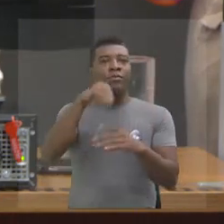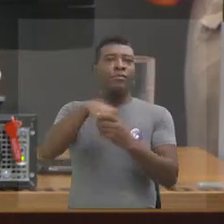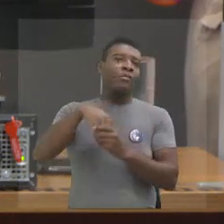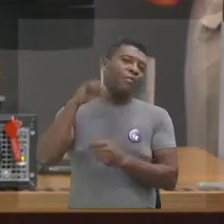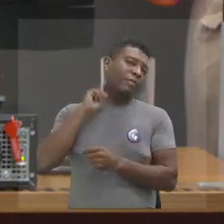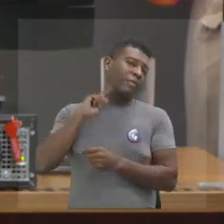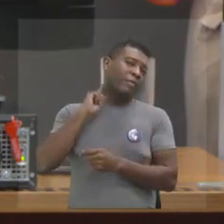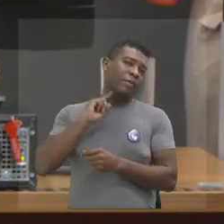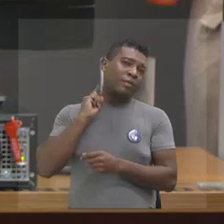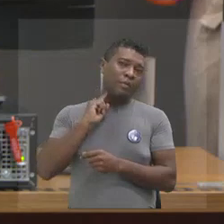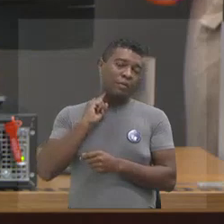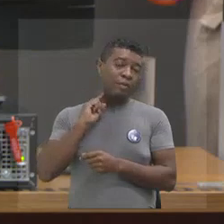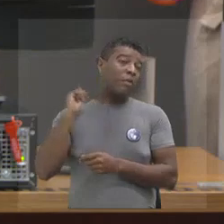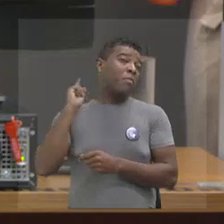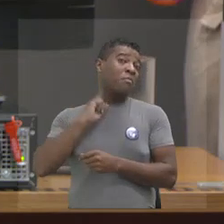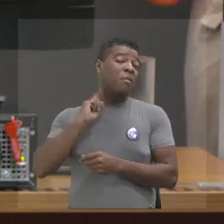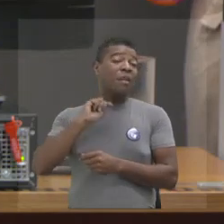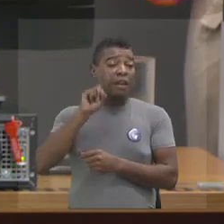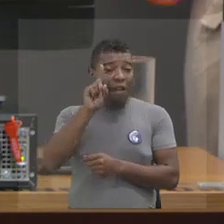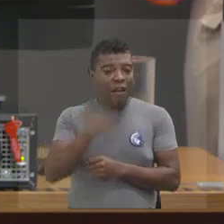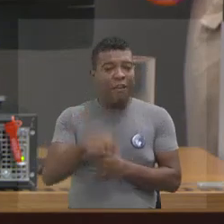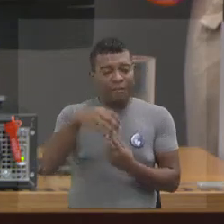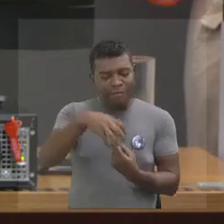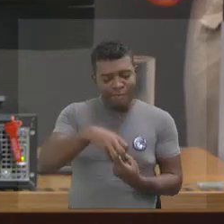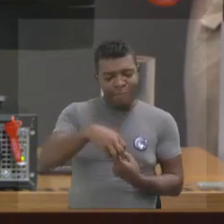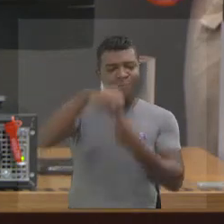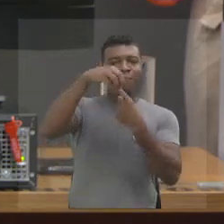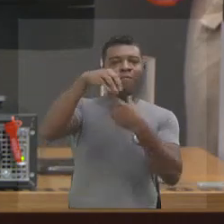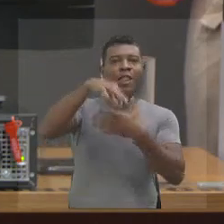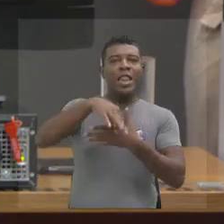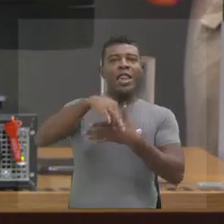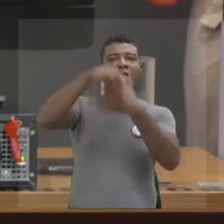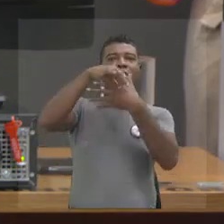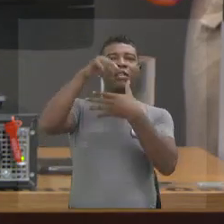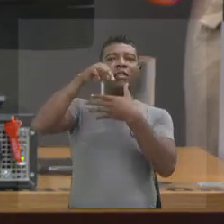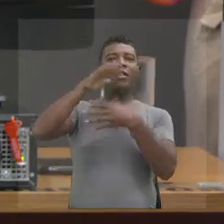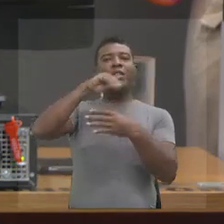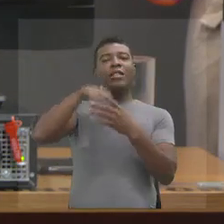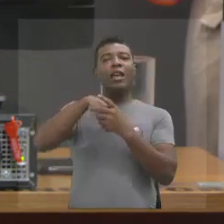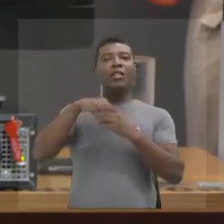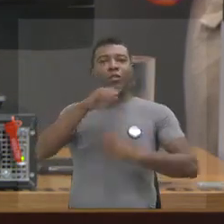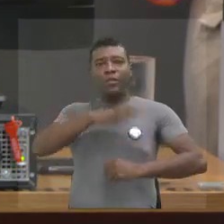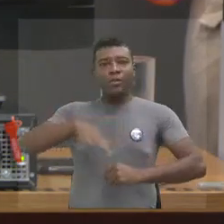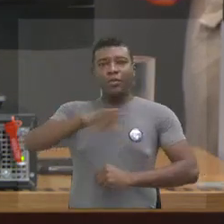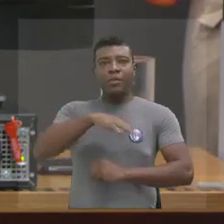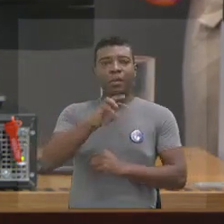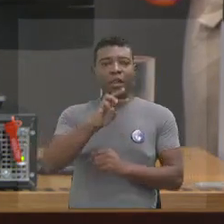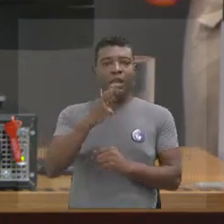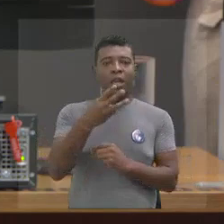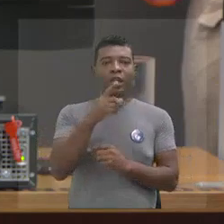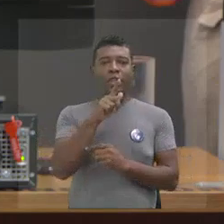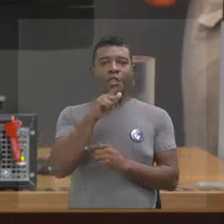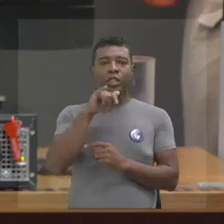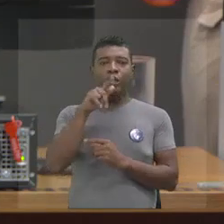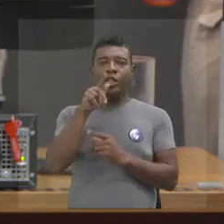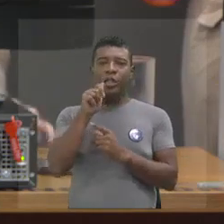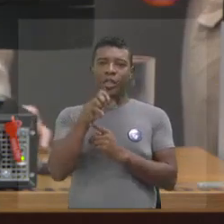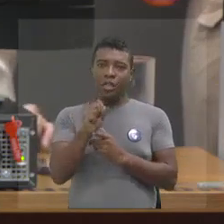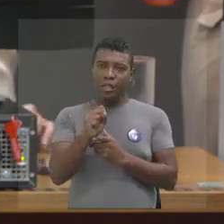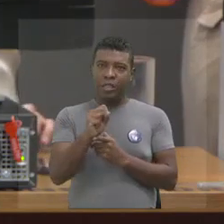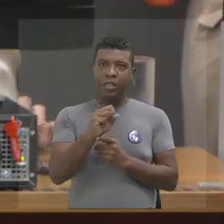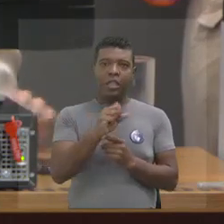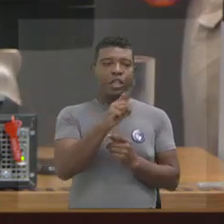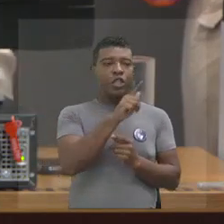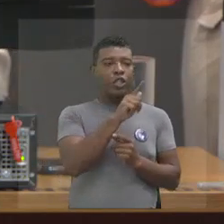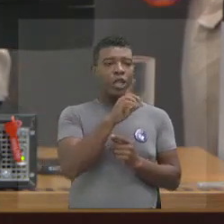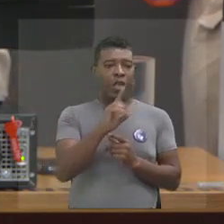é líder com 6 GB de energia solar fotovoltaica sendo 3 GB de GT que as plantas de